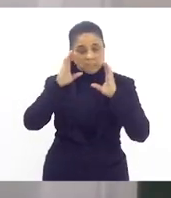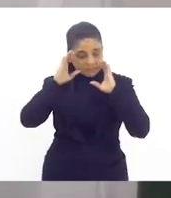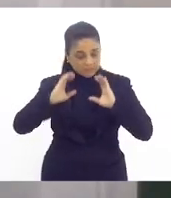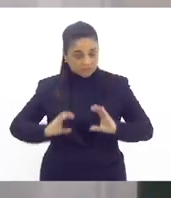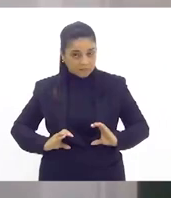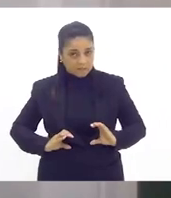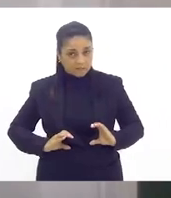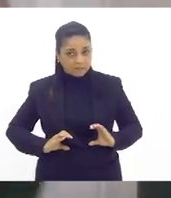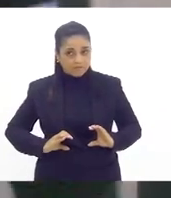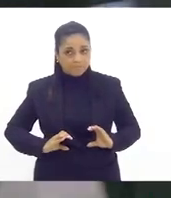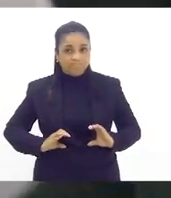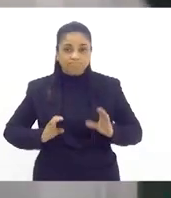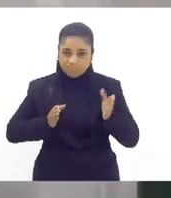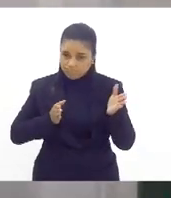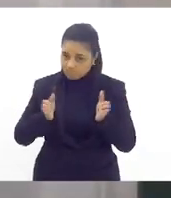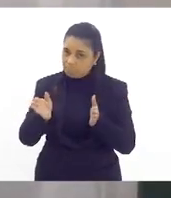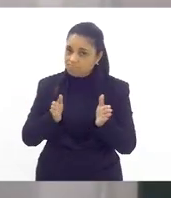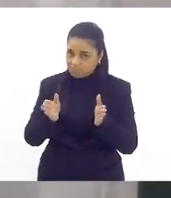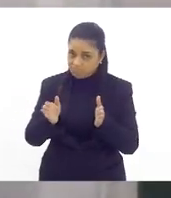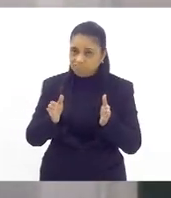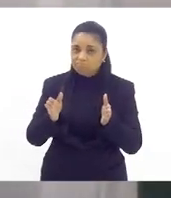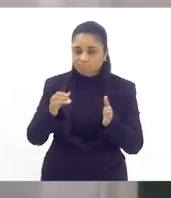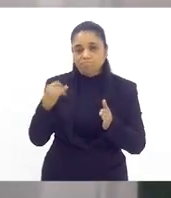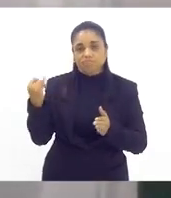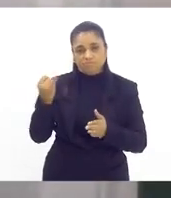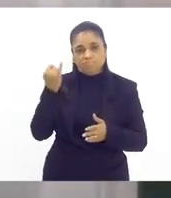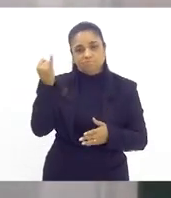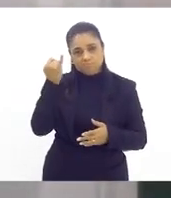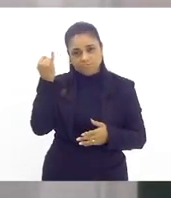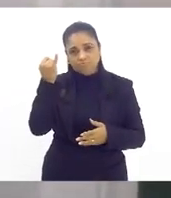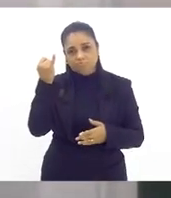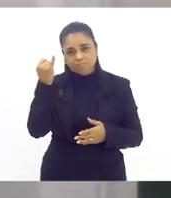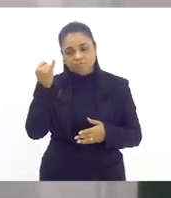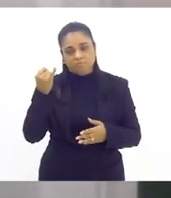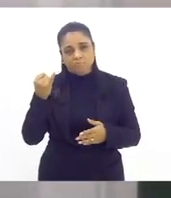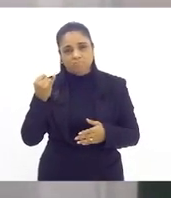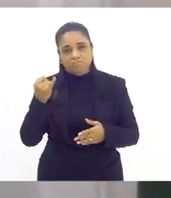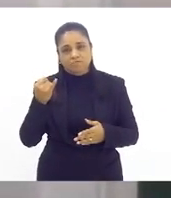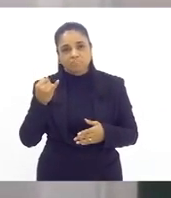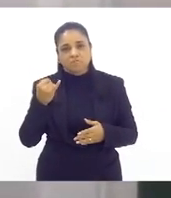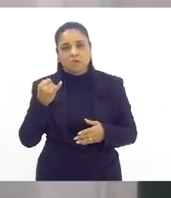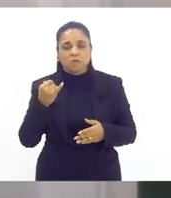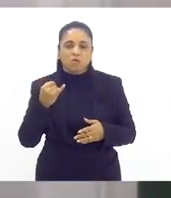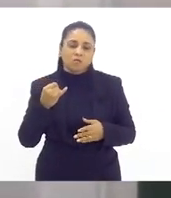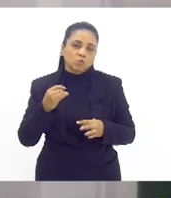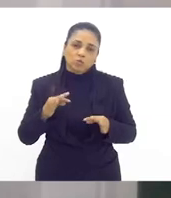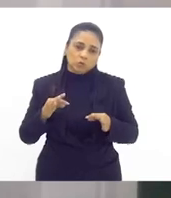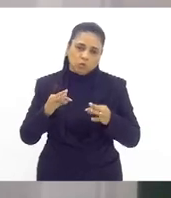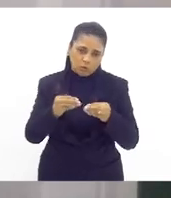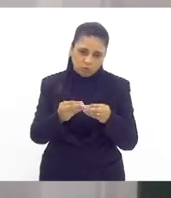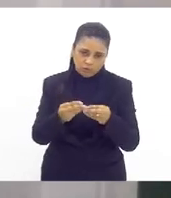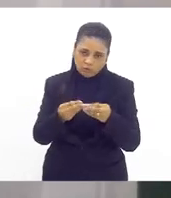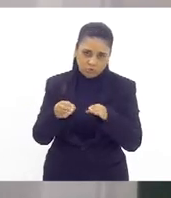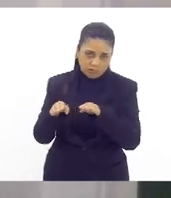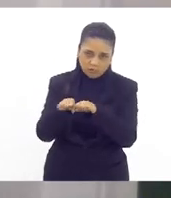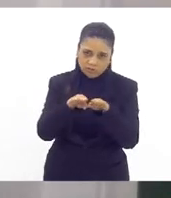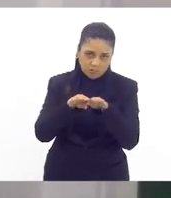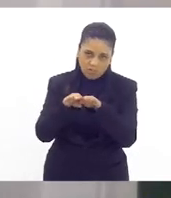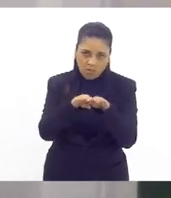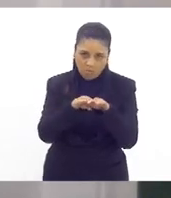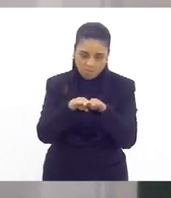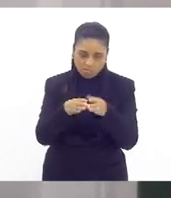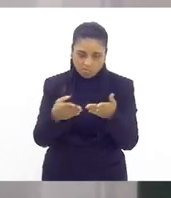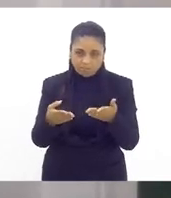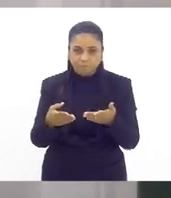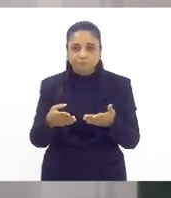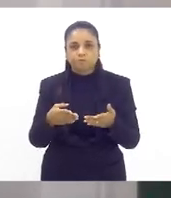assim todo mundo tem que ter acesso seja comercialmente porque que você vai abrir mão de público né